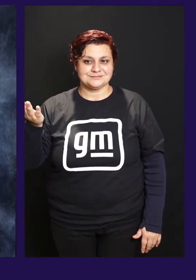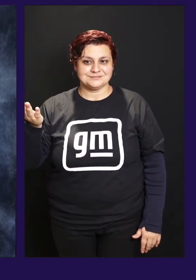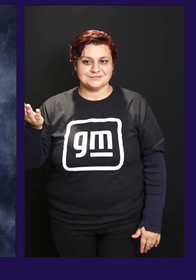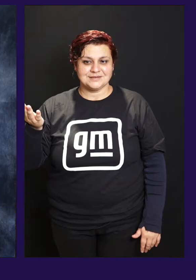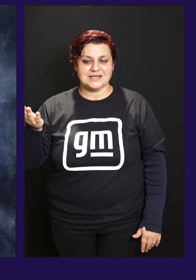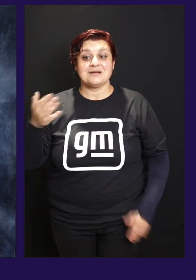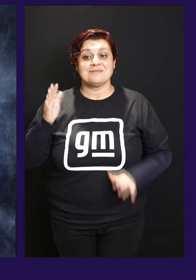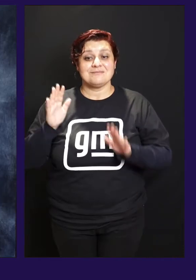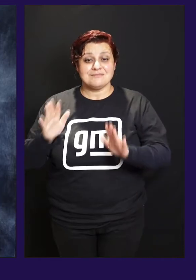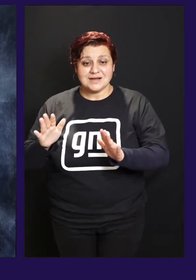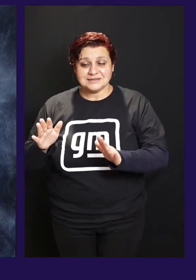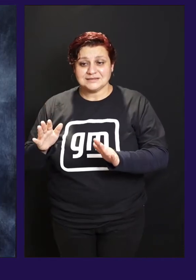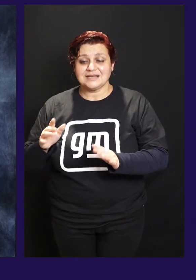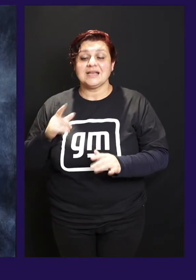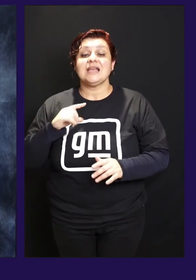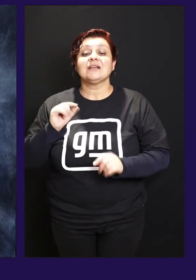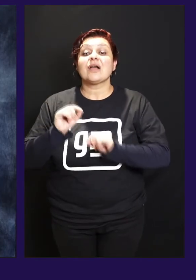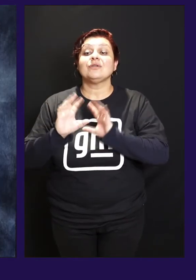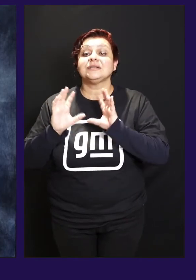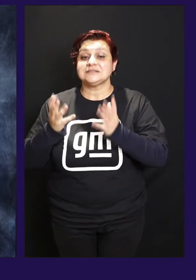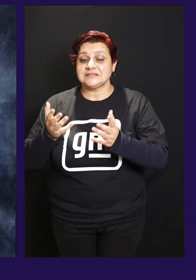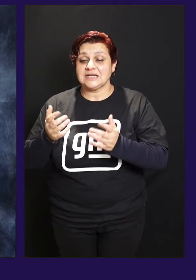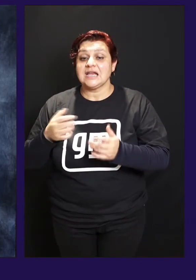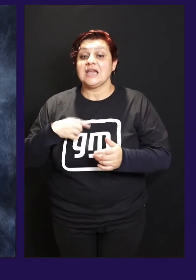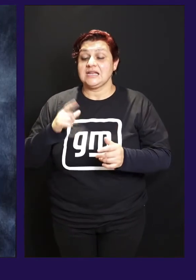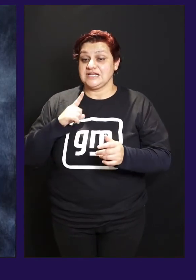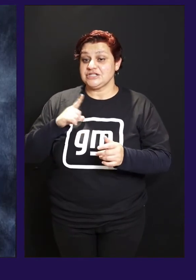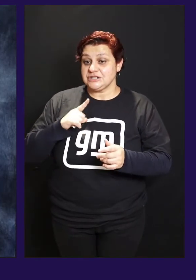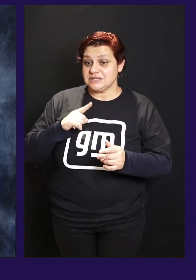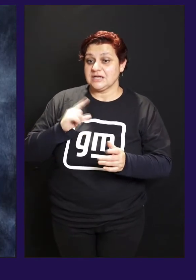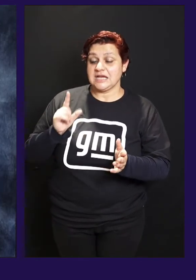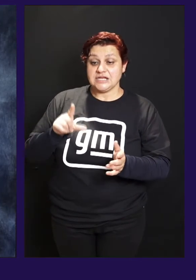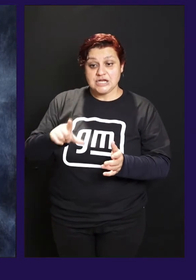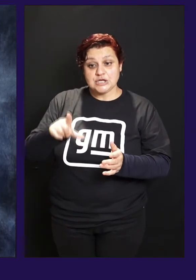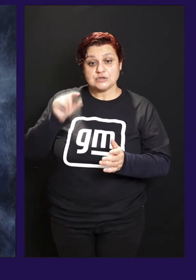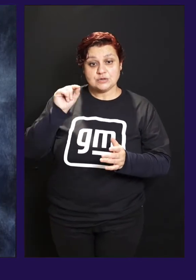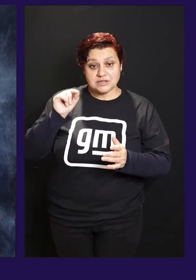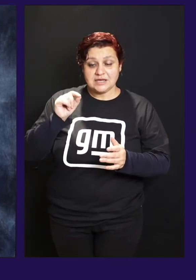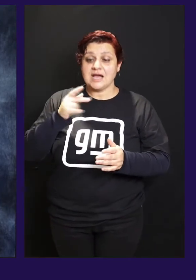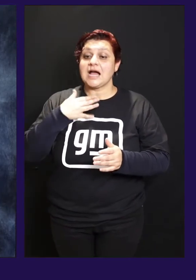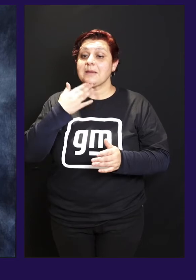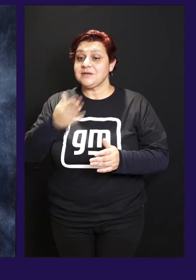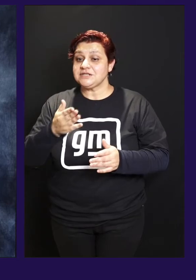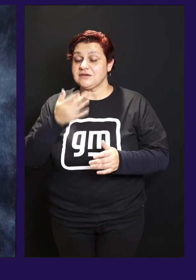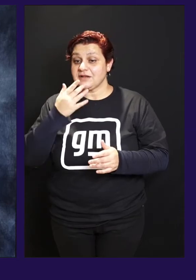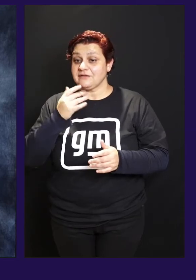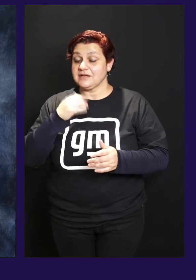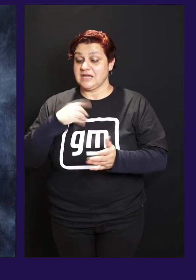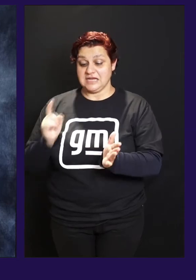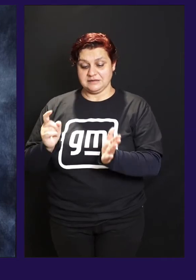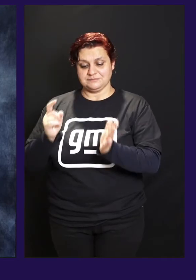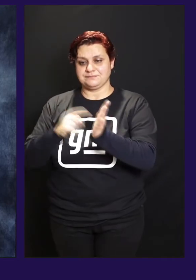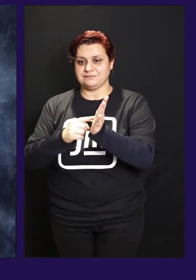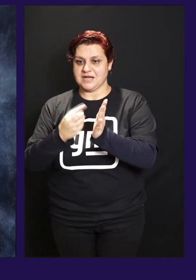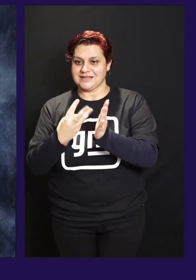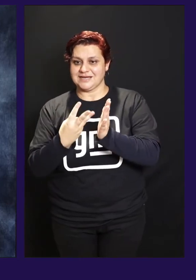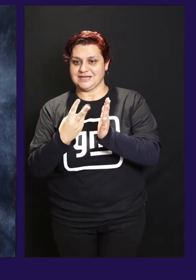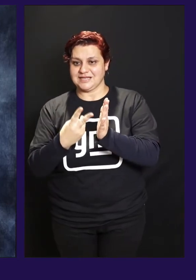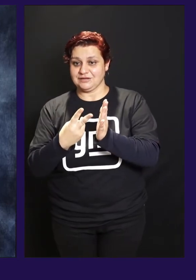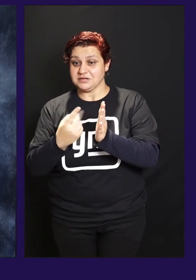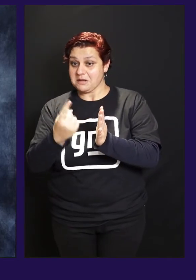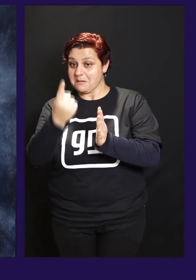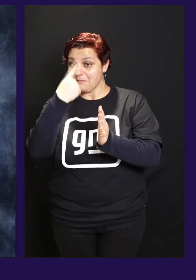mais inclusivos. E a gente organizou a reunião num prédio moderno em Toronto, e às 9 da manhã, no horário